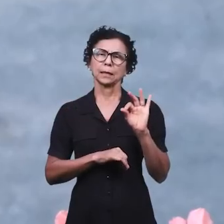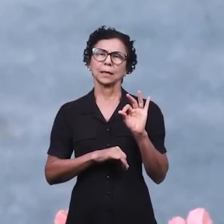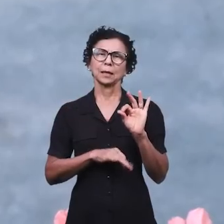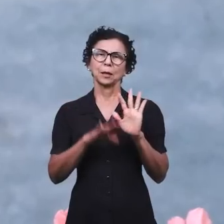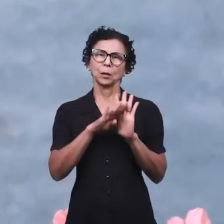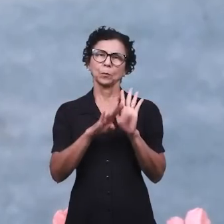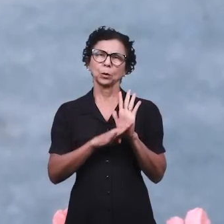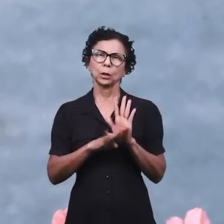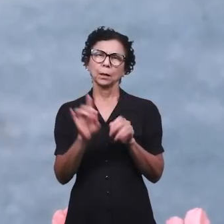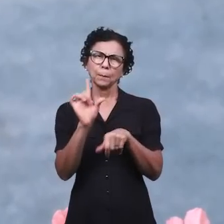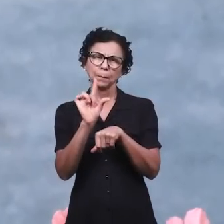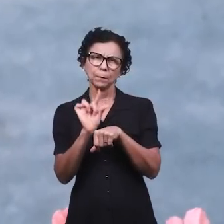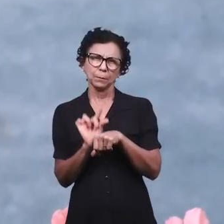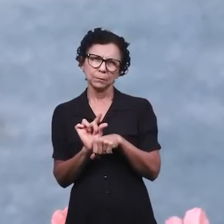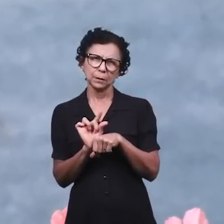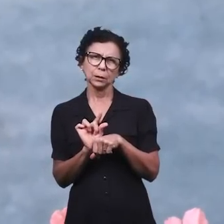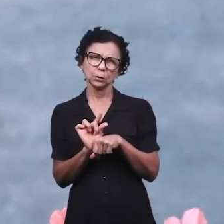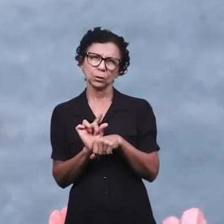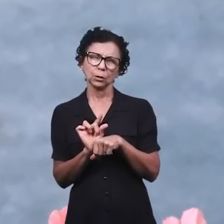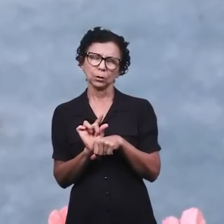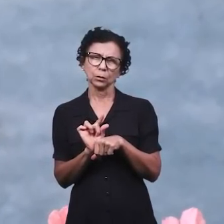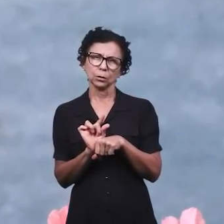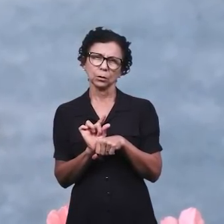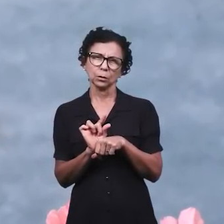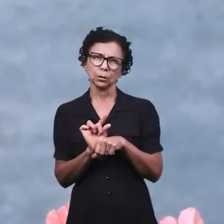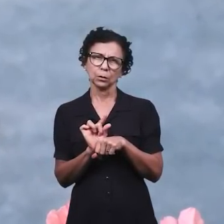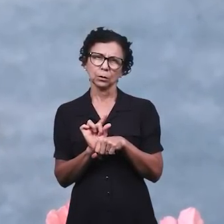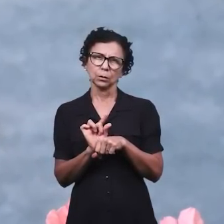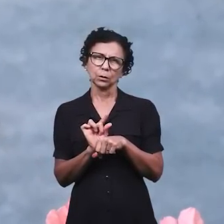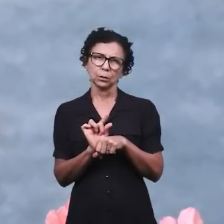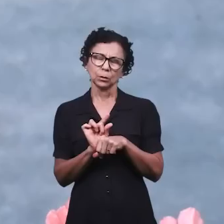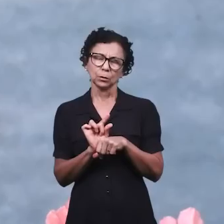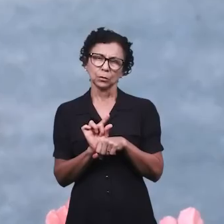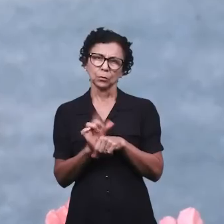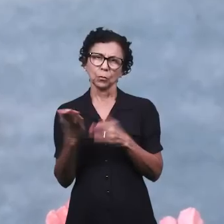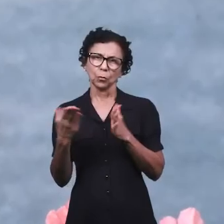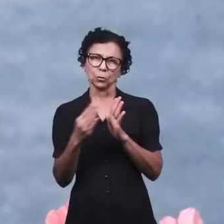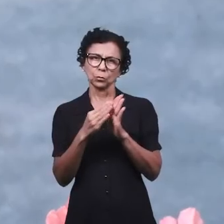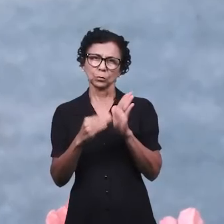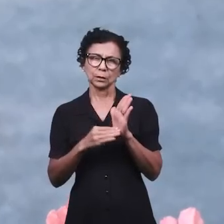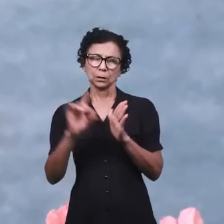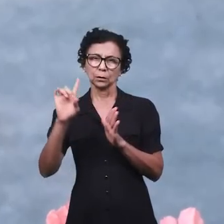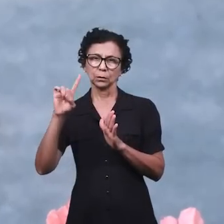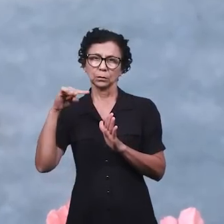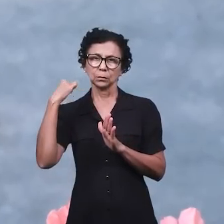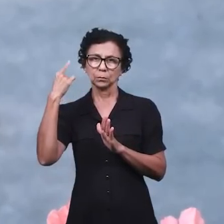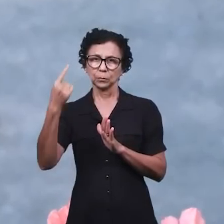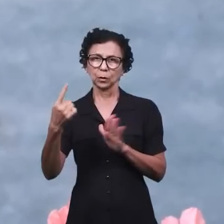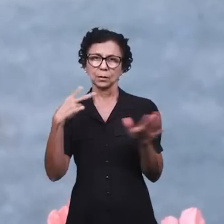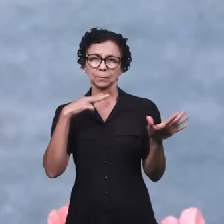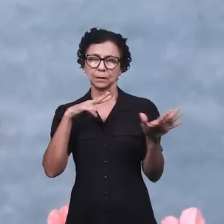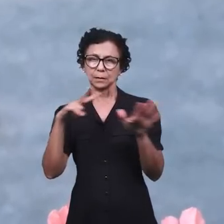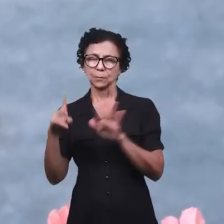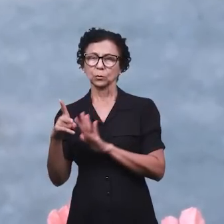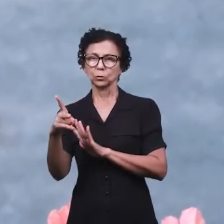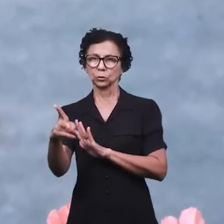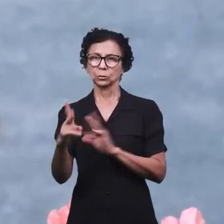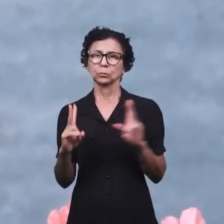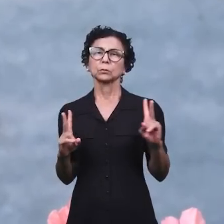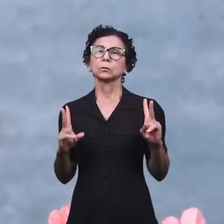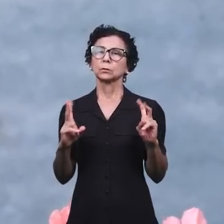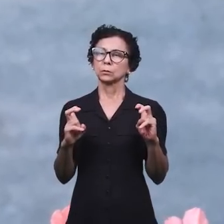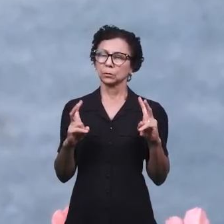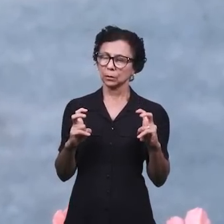programas menores e numa sequência do mesmo tema. Então nós estamos com essa edição de hoje. Na semana que vem a gente continua com